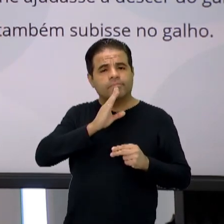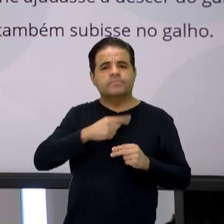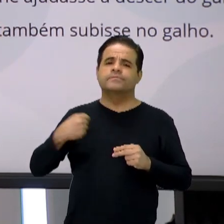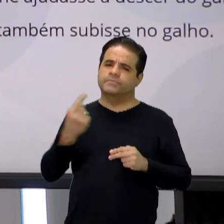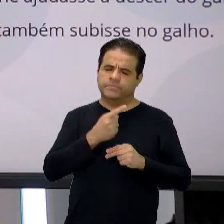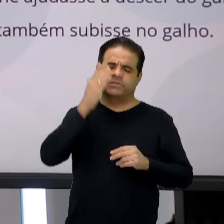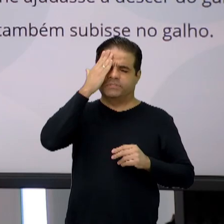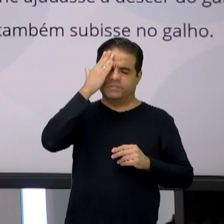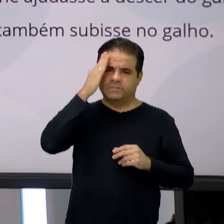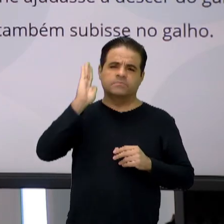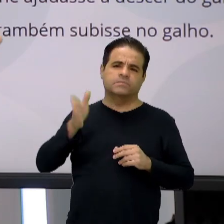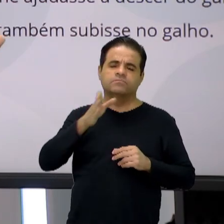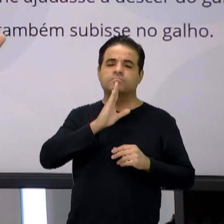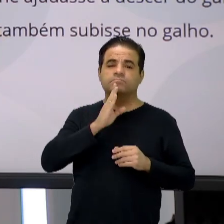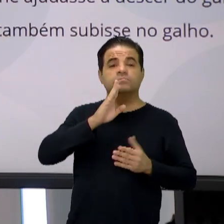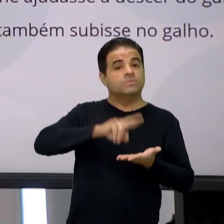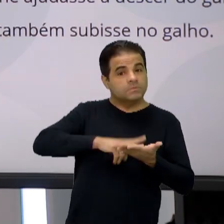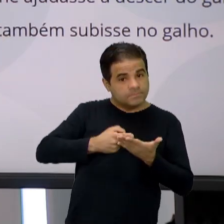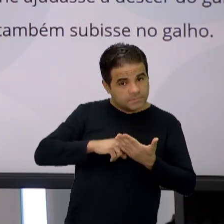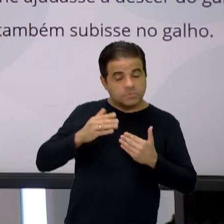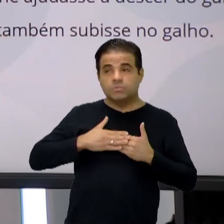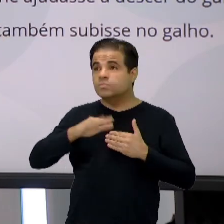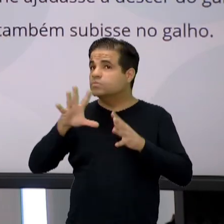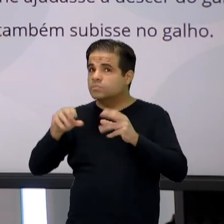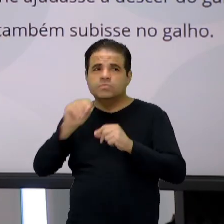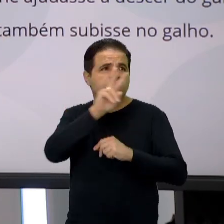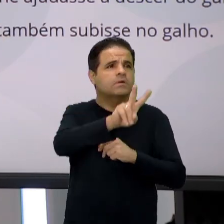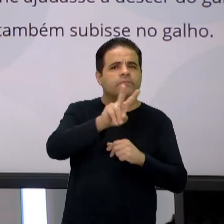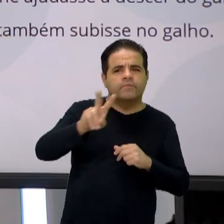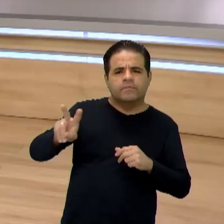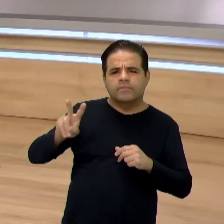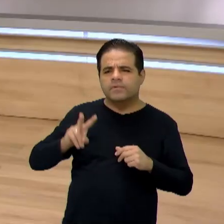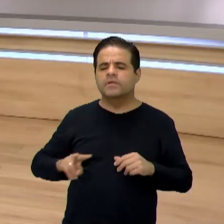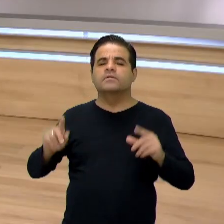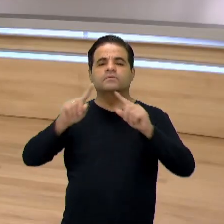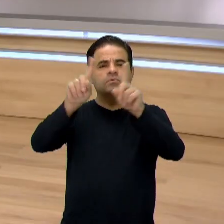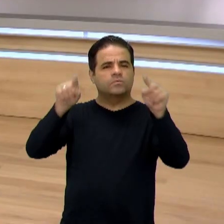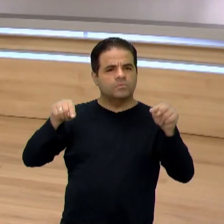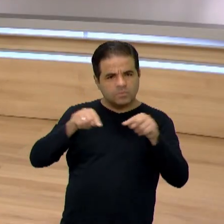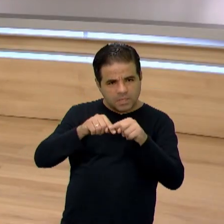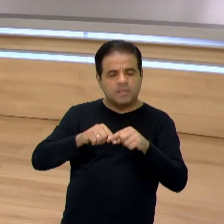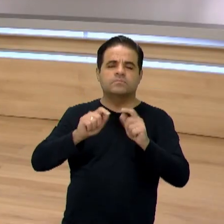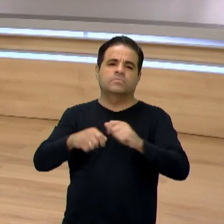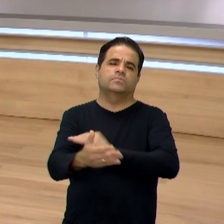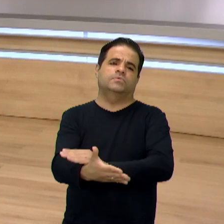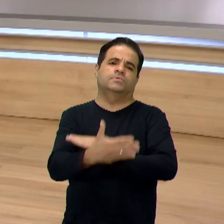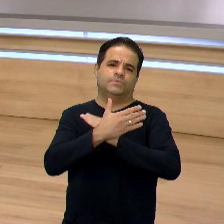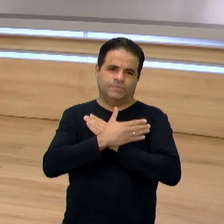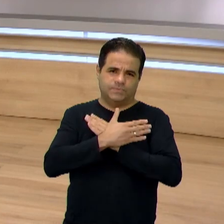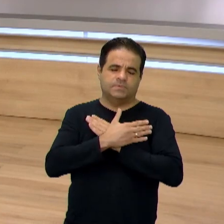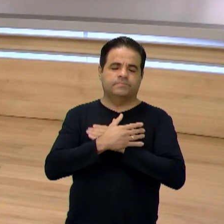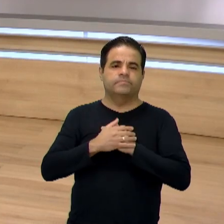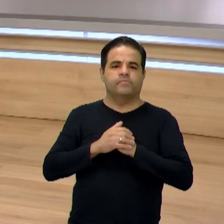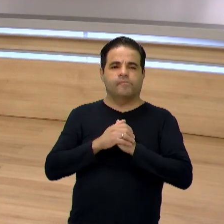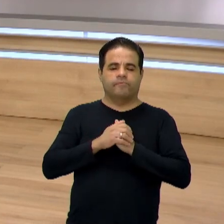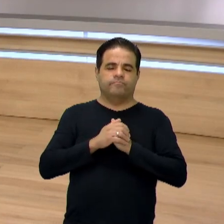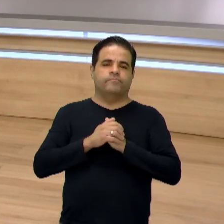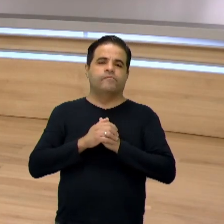gente tem, interpretar a partir do que a gente está vendo ali. Tá? Então, os quadrinhos eles são muito bons nisso. Vamos à